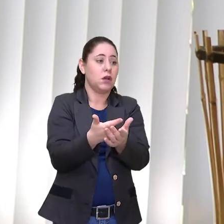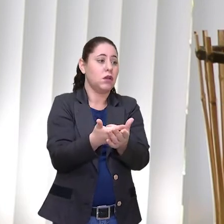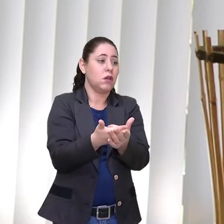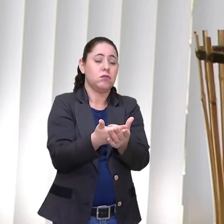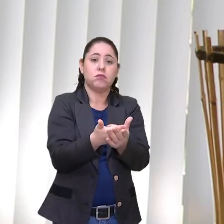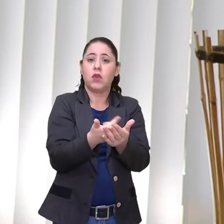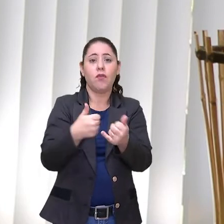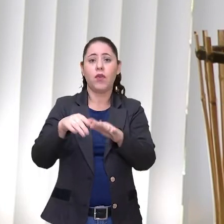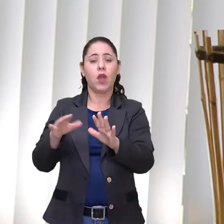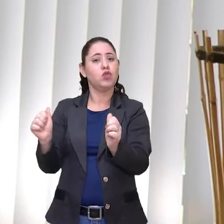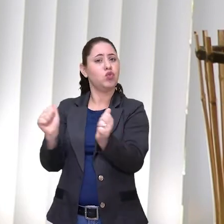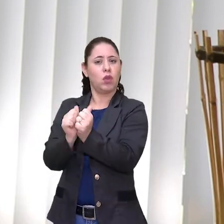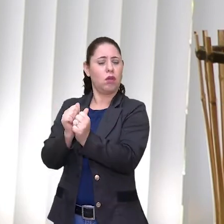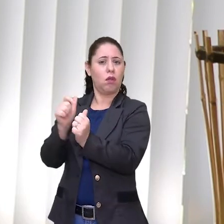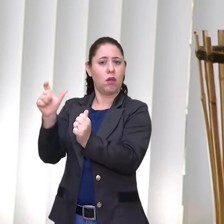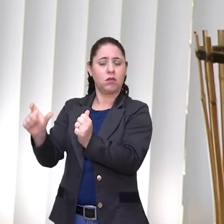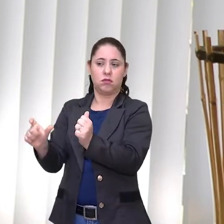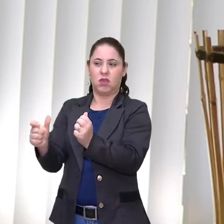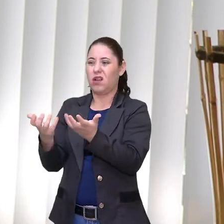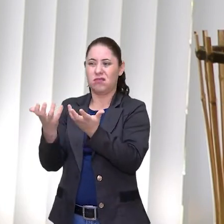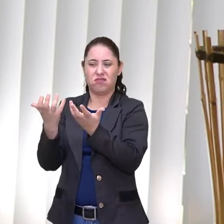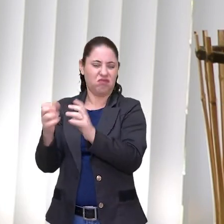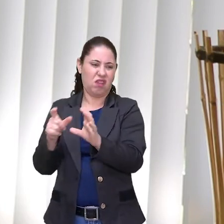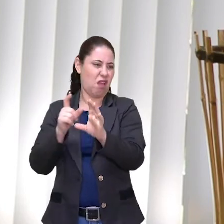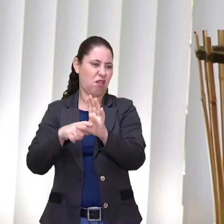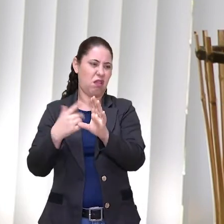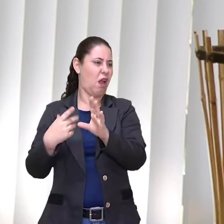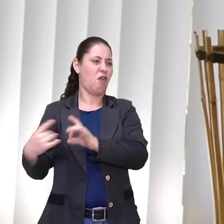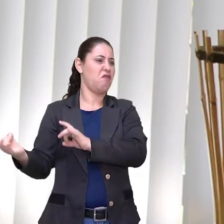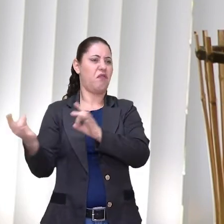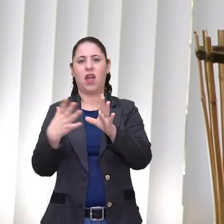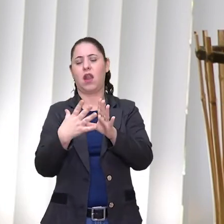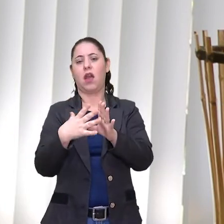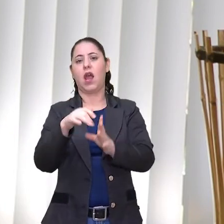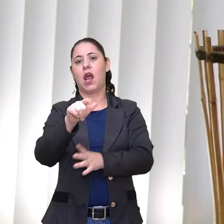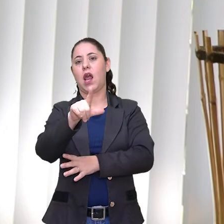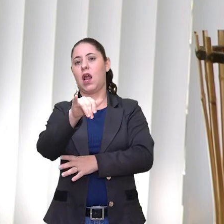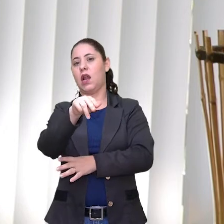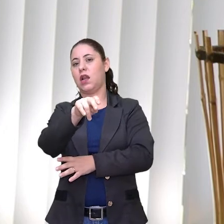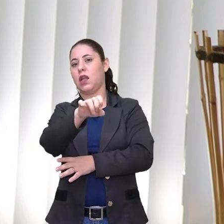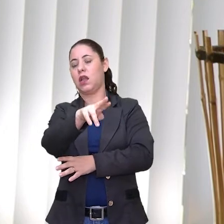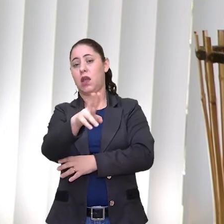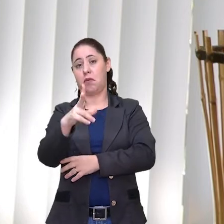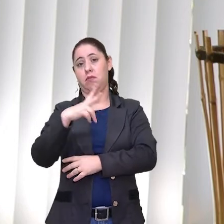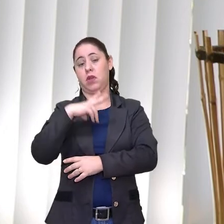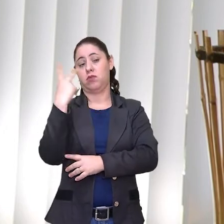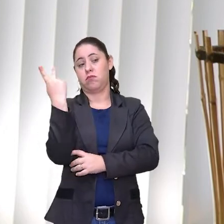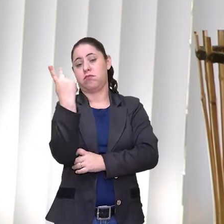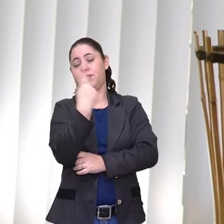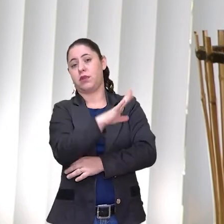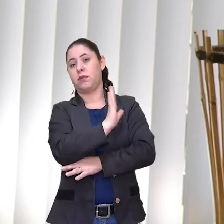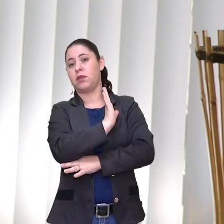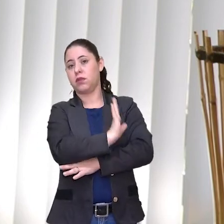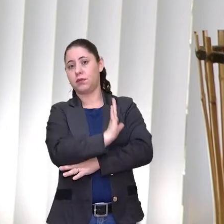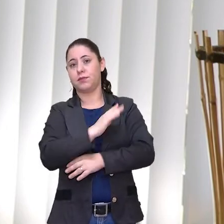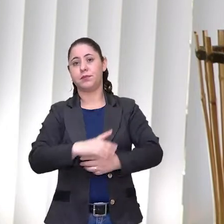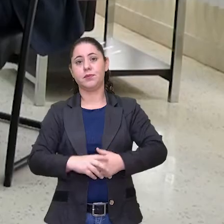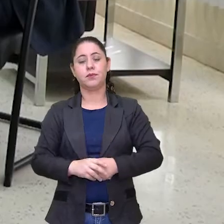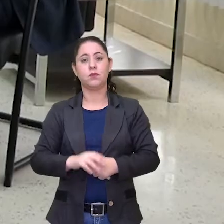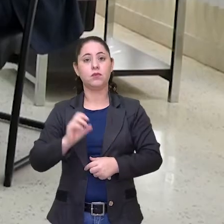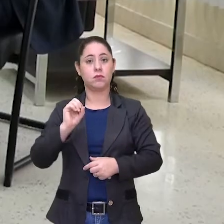avaliação. Se isso não acontecer, se ele não tiver interesse, ele pode inclusive pedir para alienar de forma particular esse